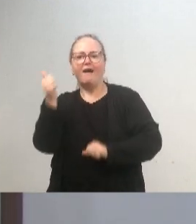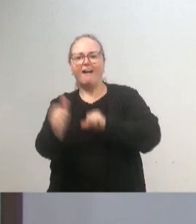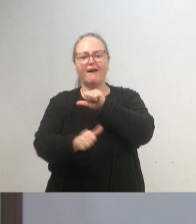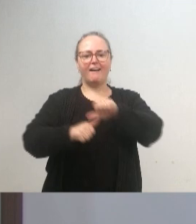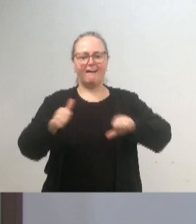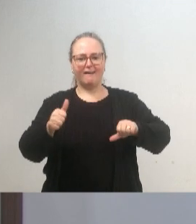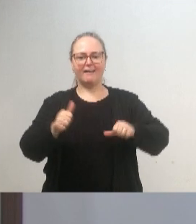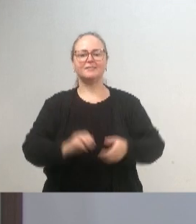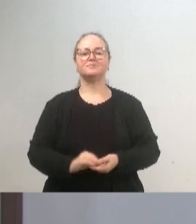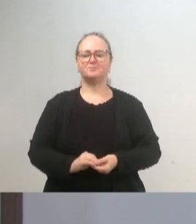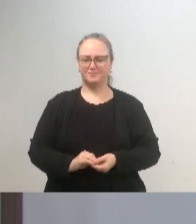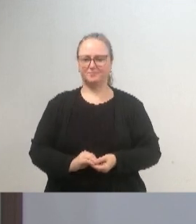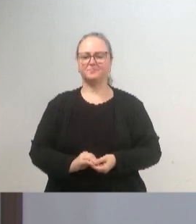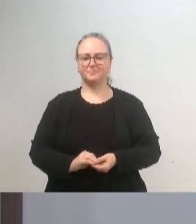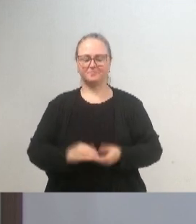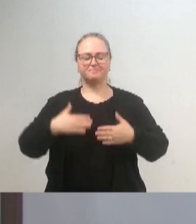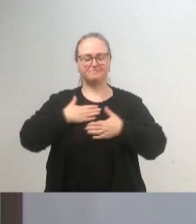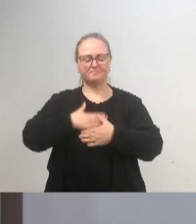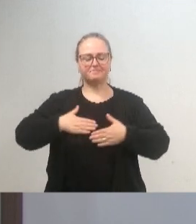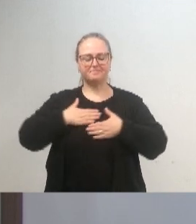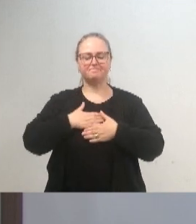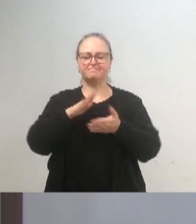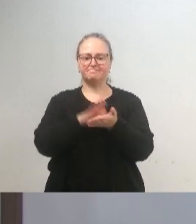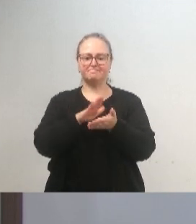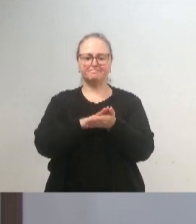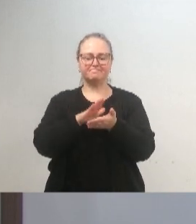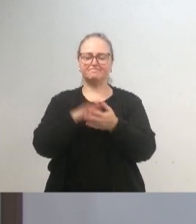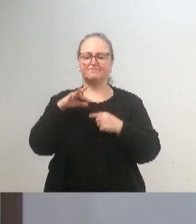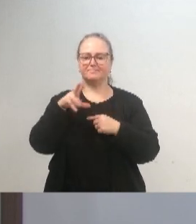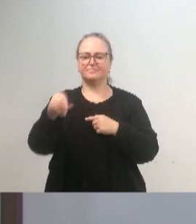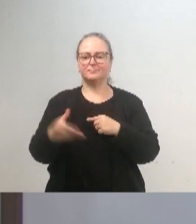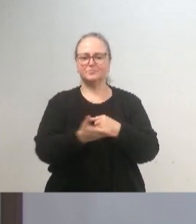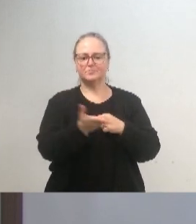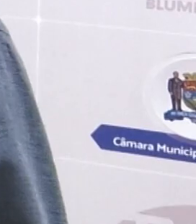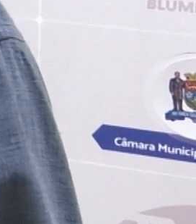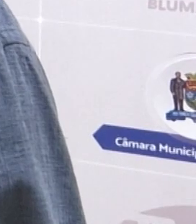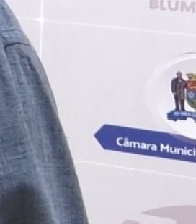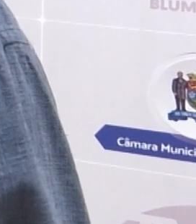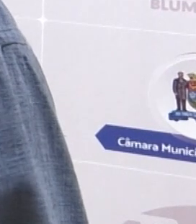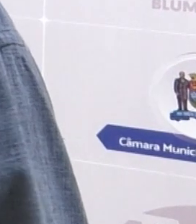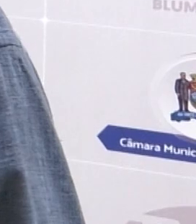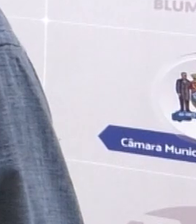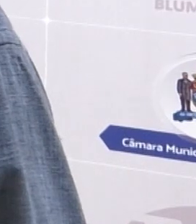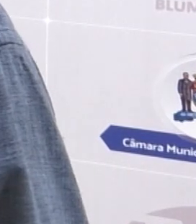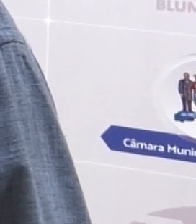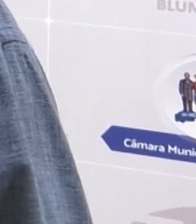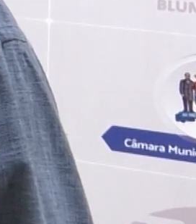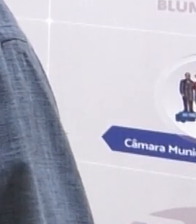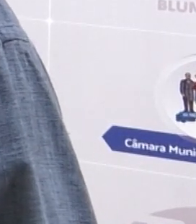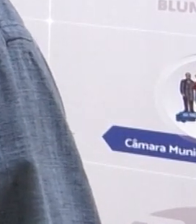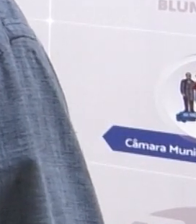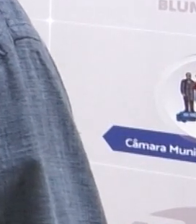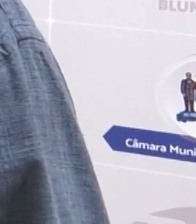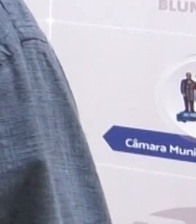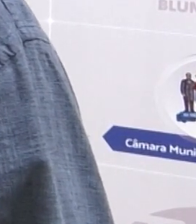aprovado projeto que declara de utilidade pública o Instituto Sonho em Viver. Eu fico emocionado, né, que é um projeto